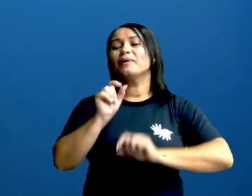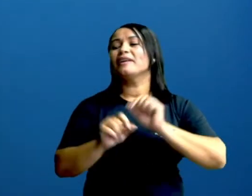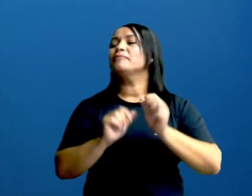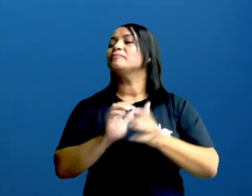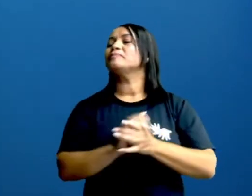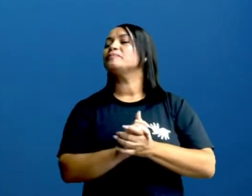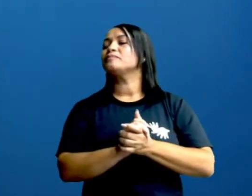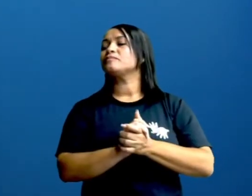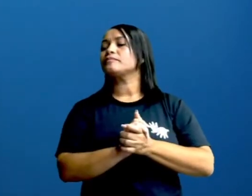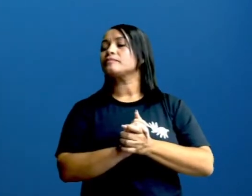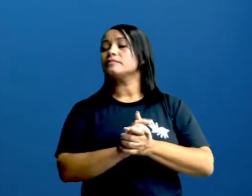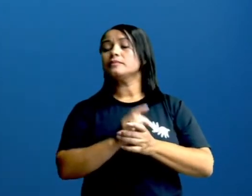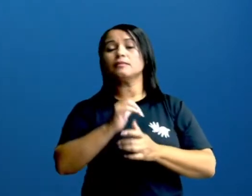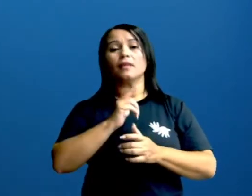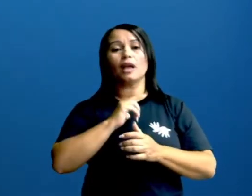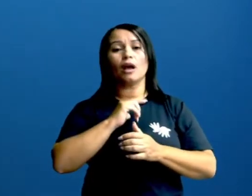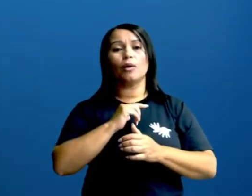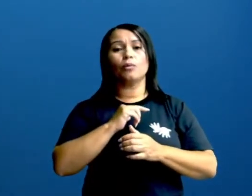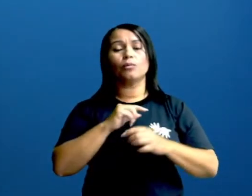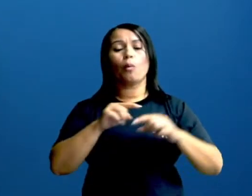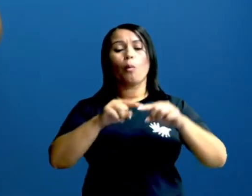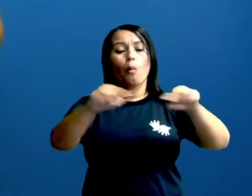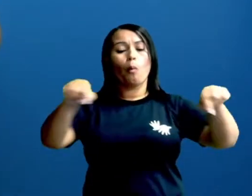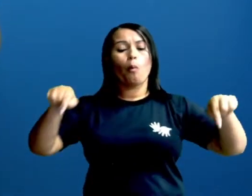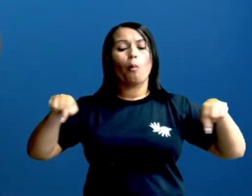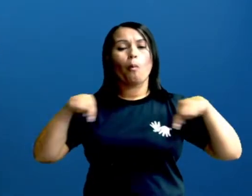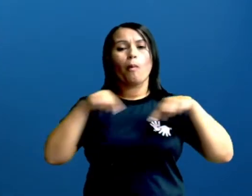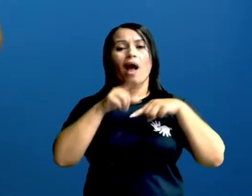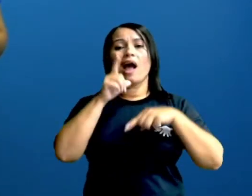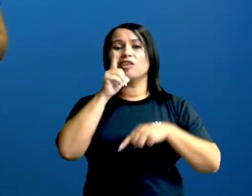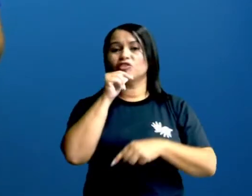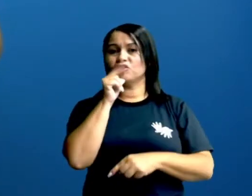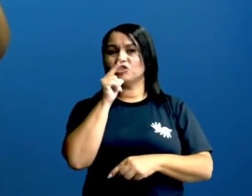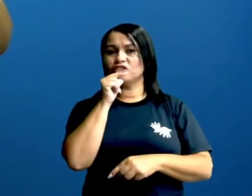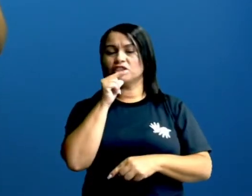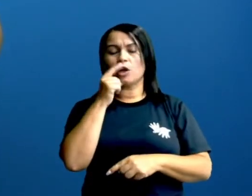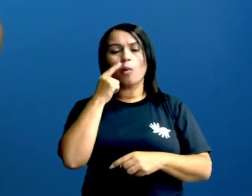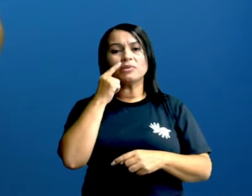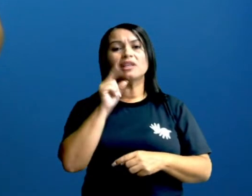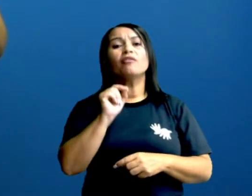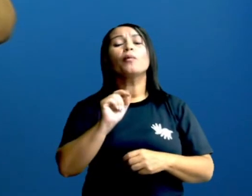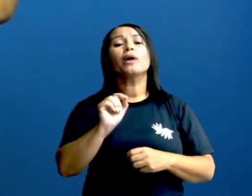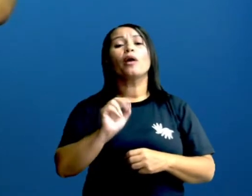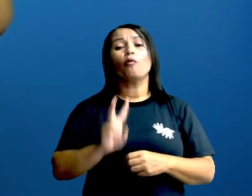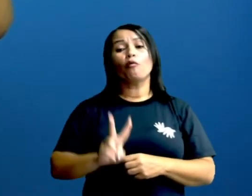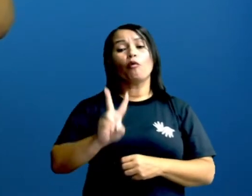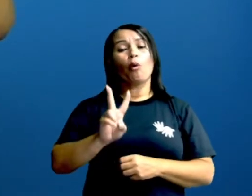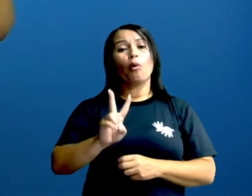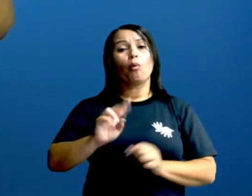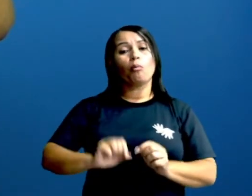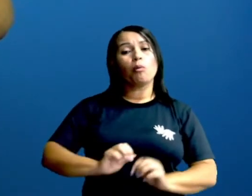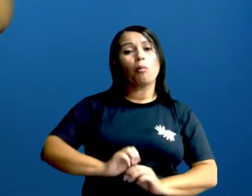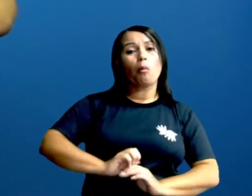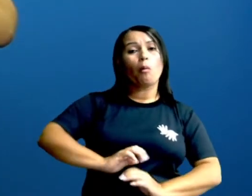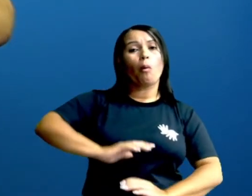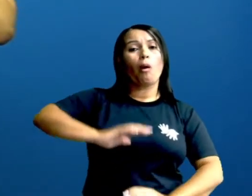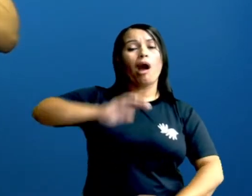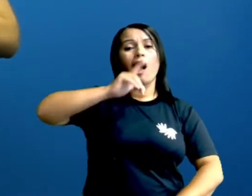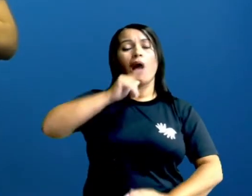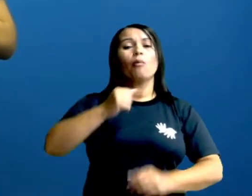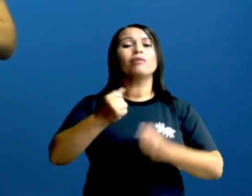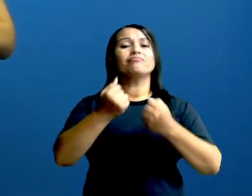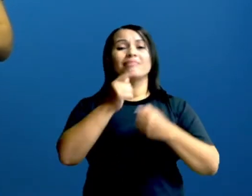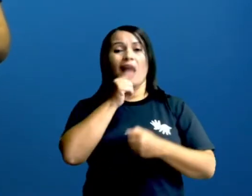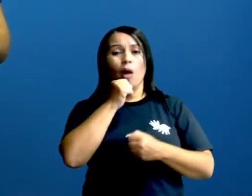ó, uma caixa d'água. Então, o que é que pode ser medido numa caixa d'água? O volume. Volume porque é o que?